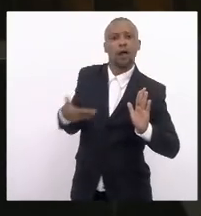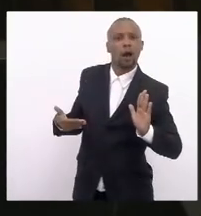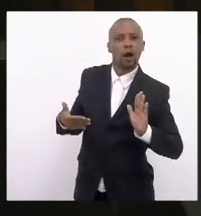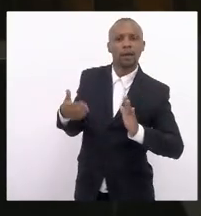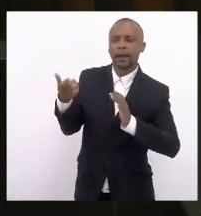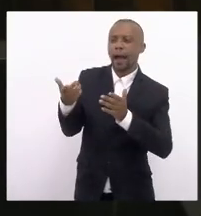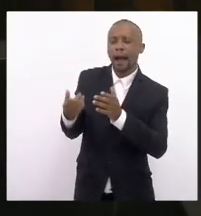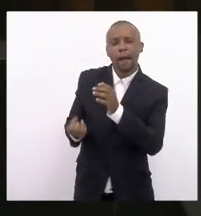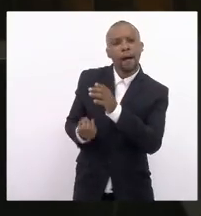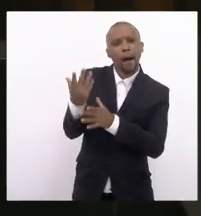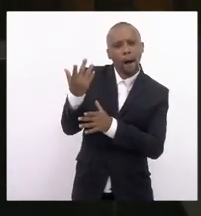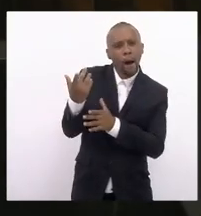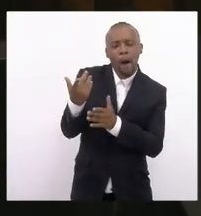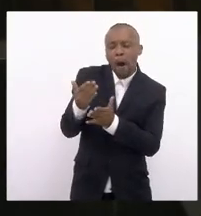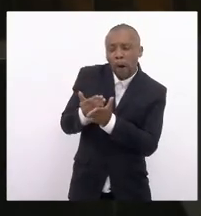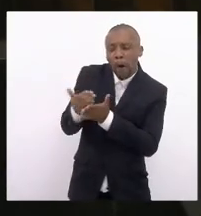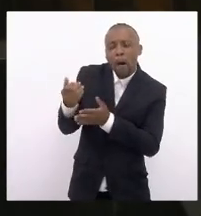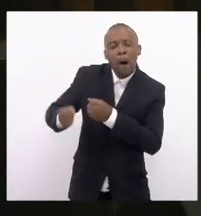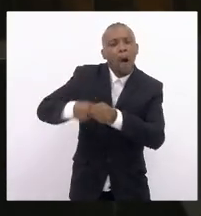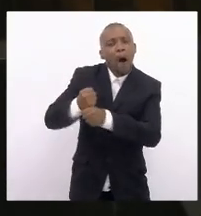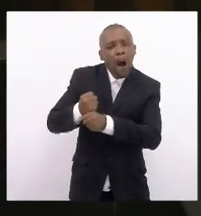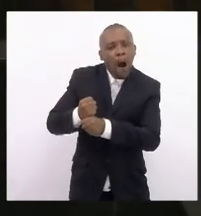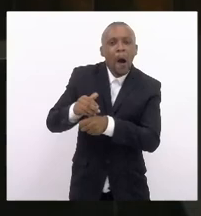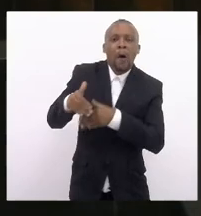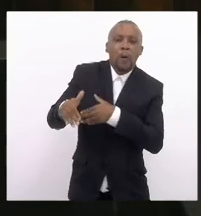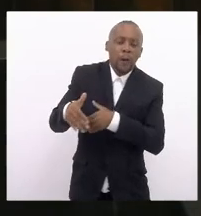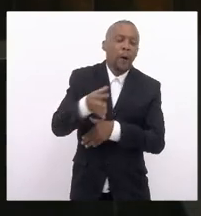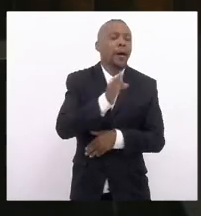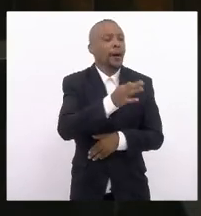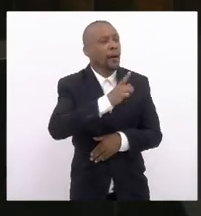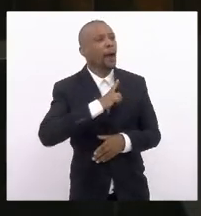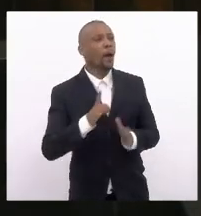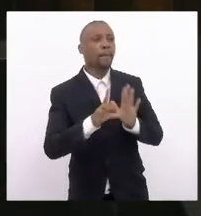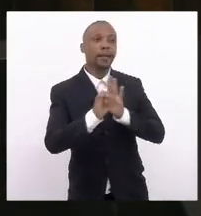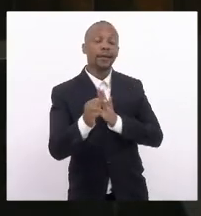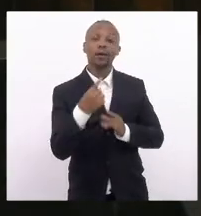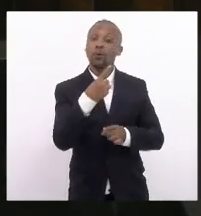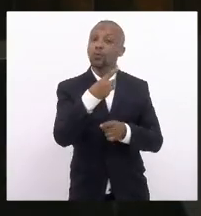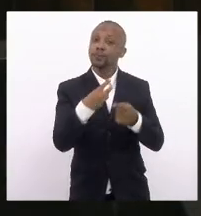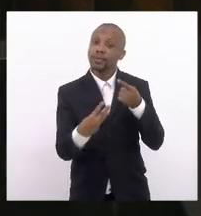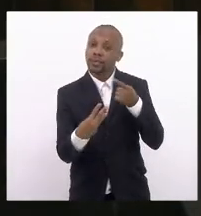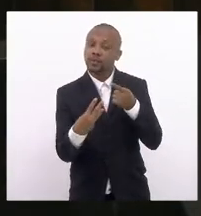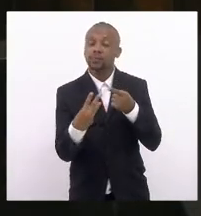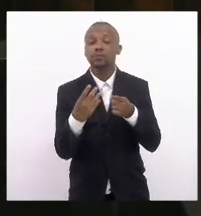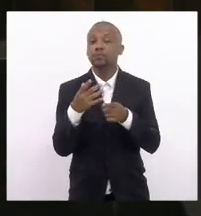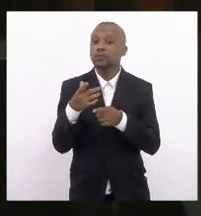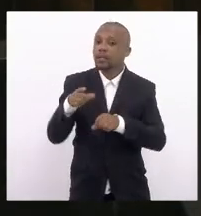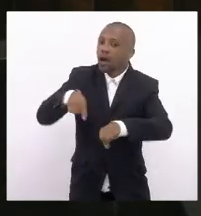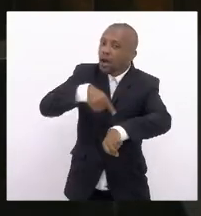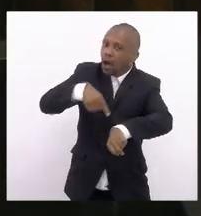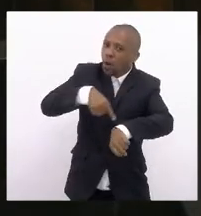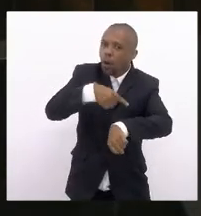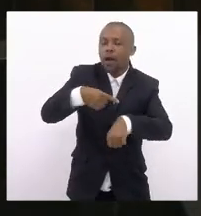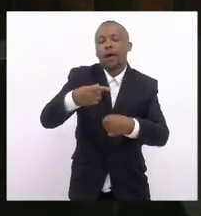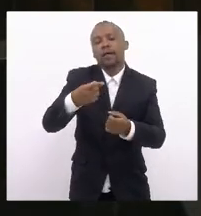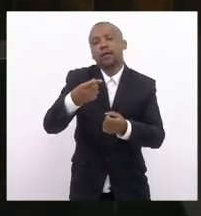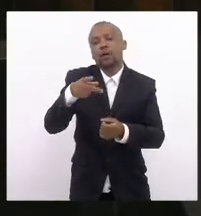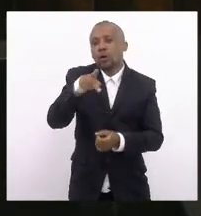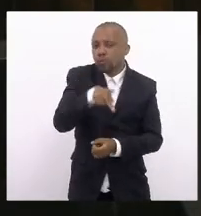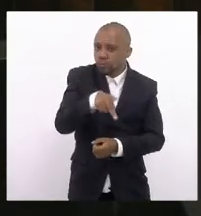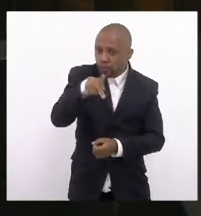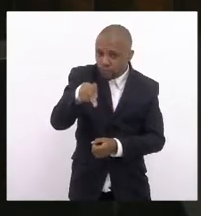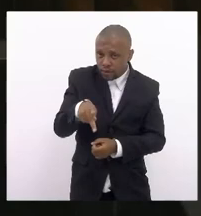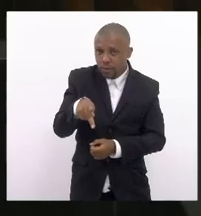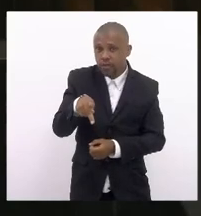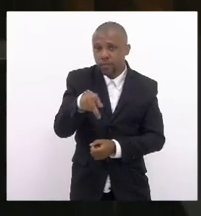implementação tem que começar esse ano. É, existe uma lei federal que diz que tem que um terço da carga horária dos profissionais de educação tem que ser para